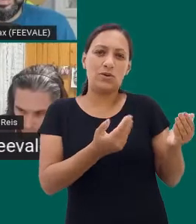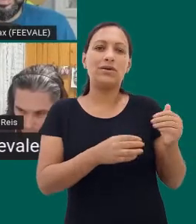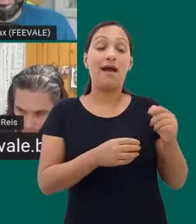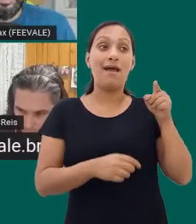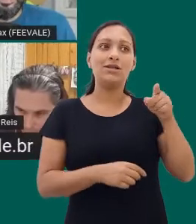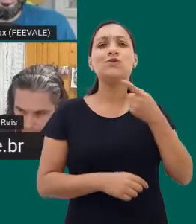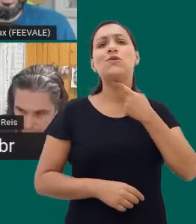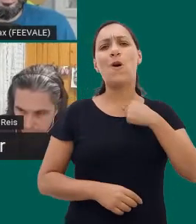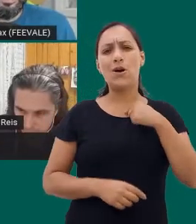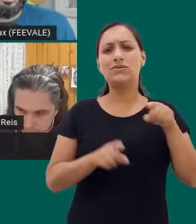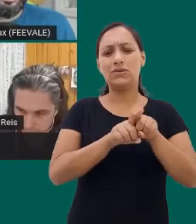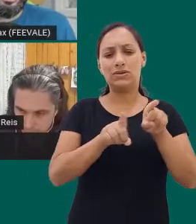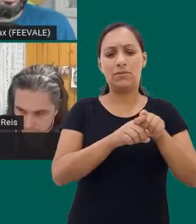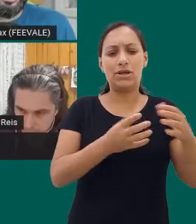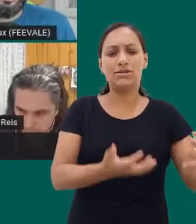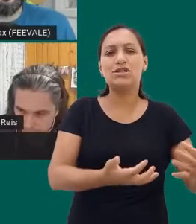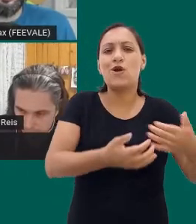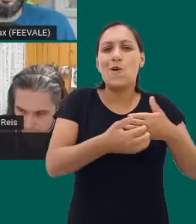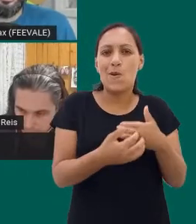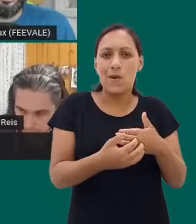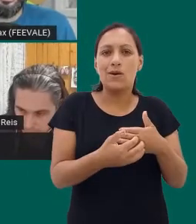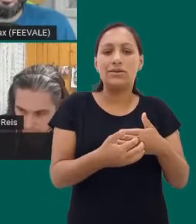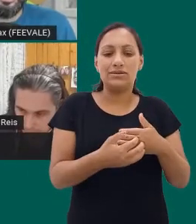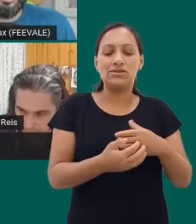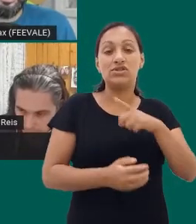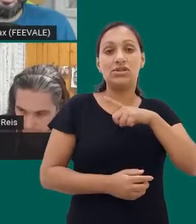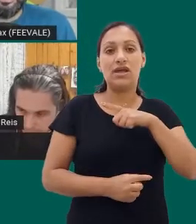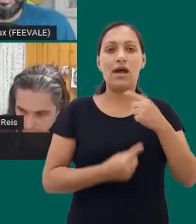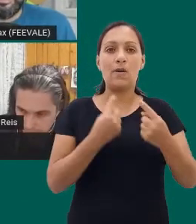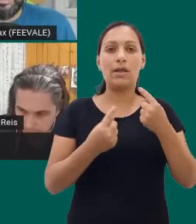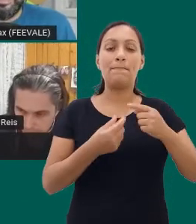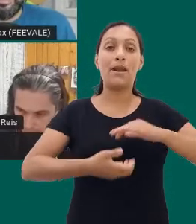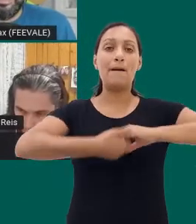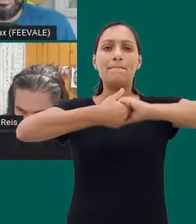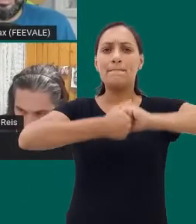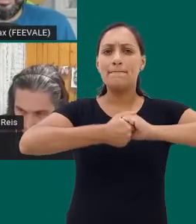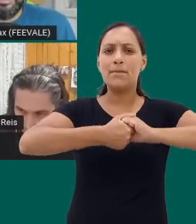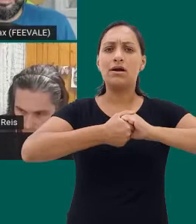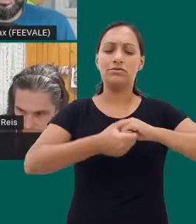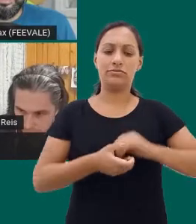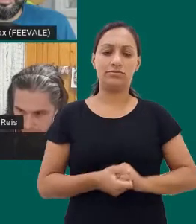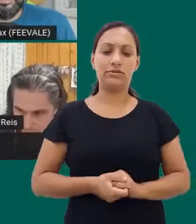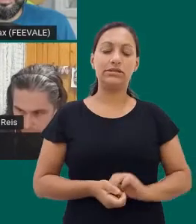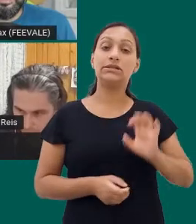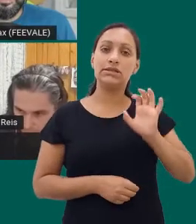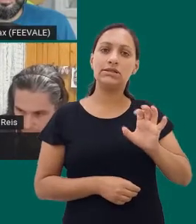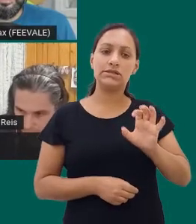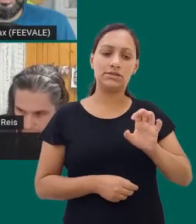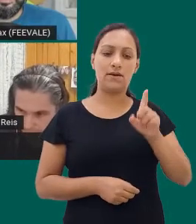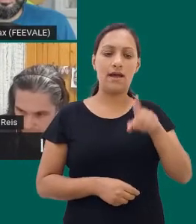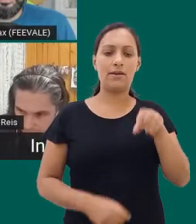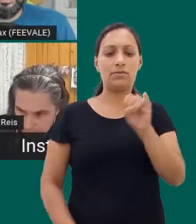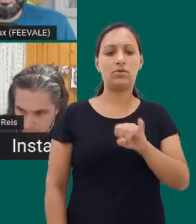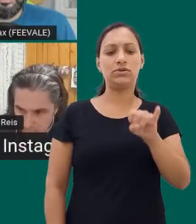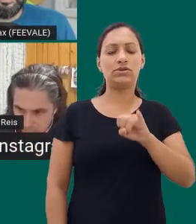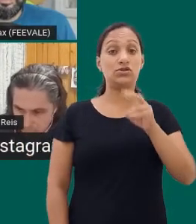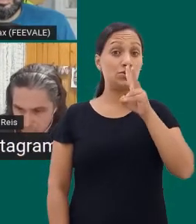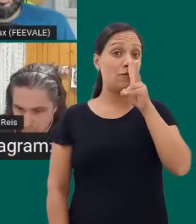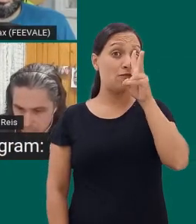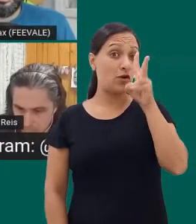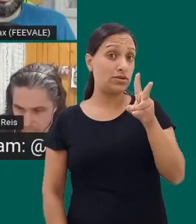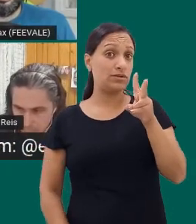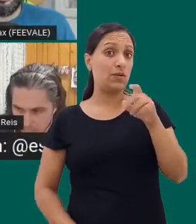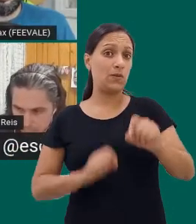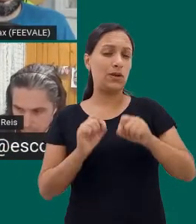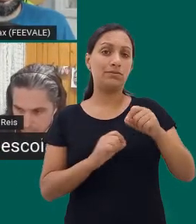nada, eles adoram esse colinho, né, de ter alguém para dar a mão, né, e isso eu acho que é bem importante a gente reforçar, a gente trabalha